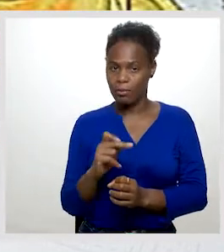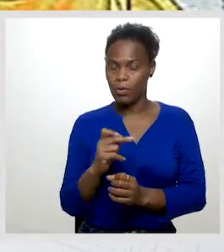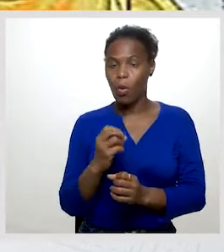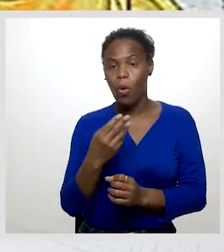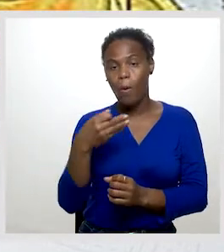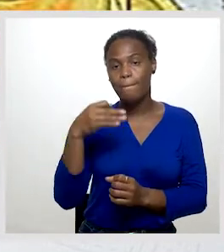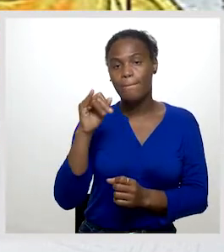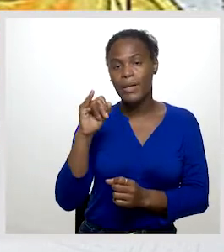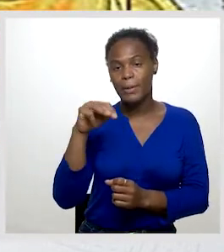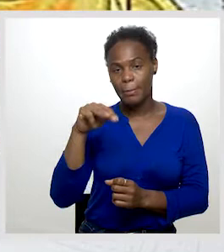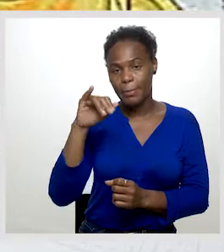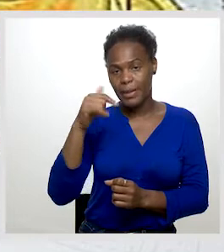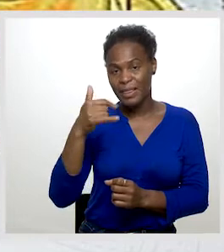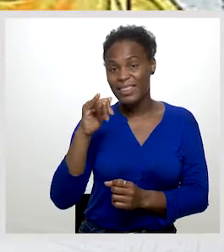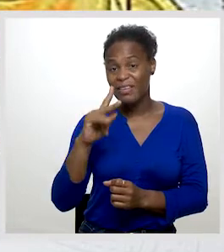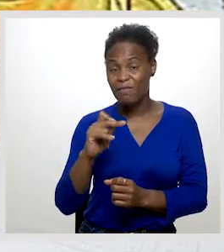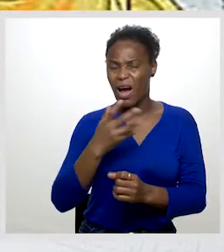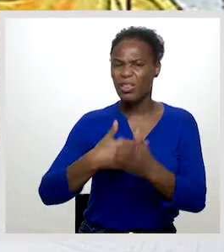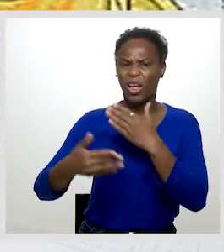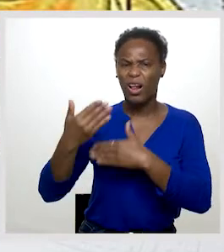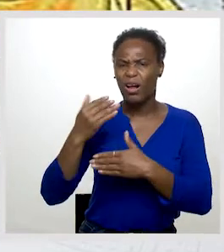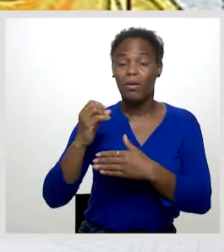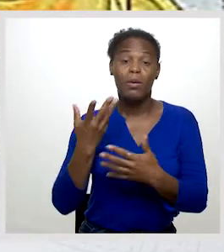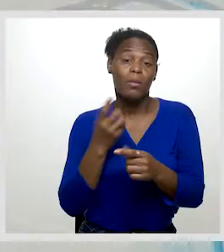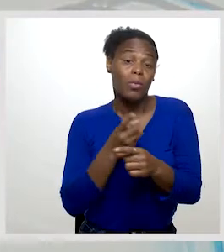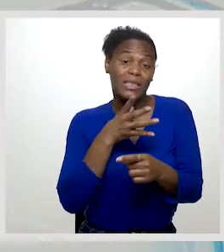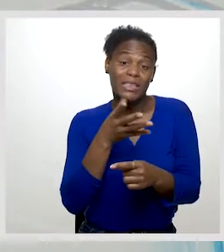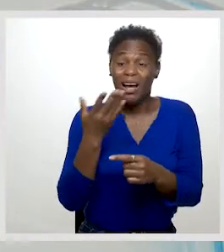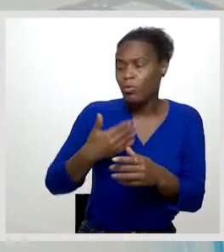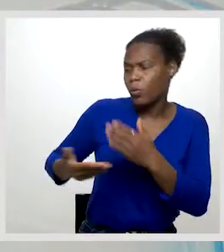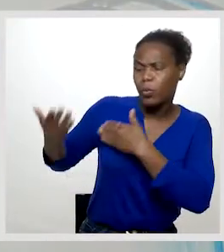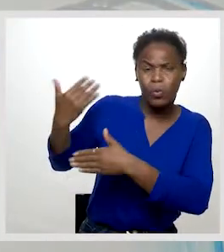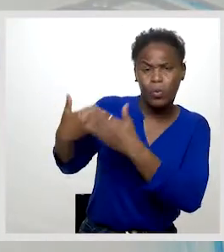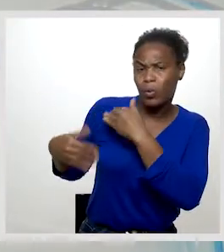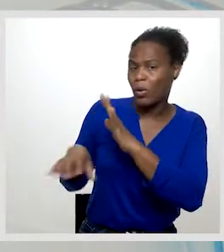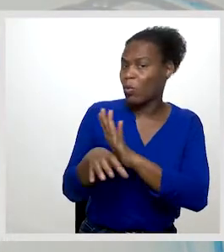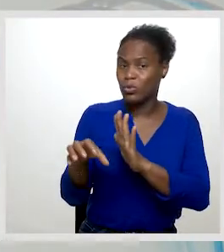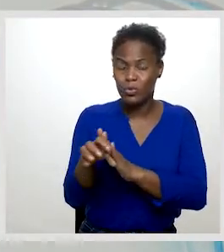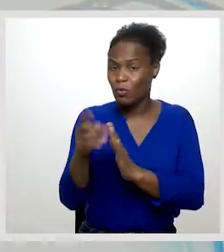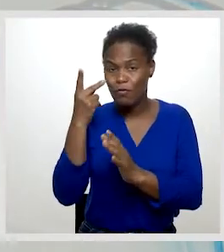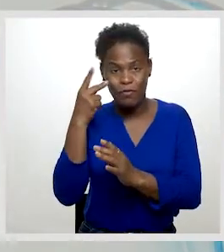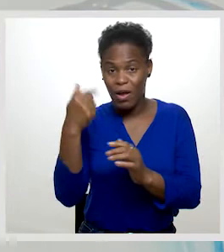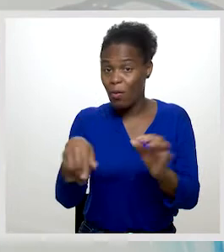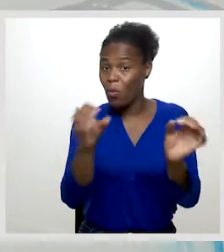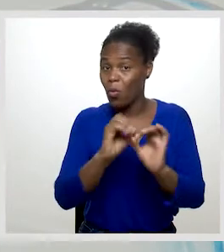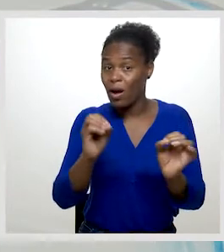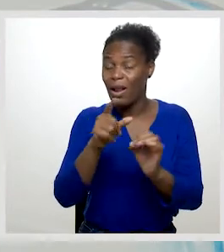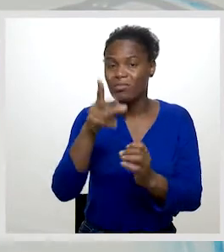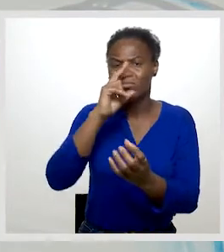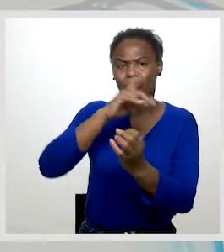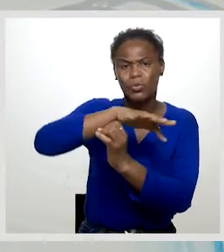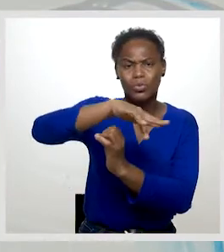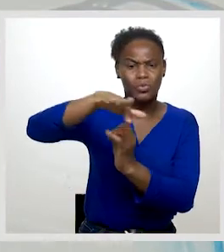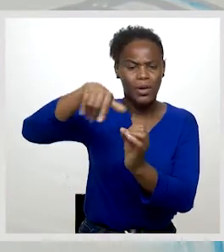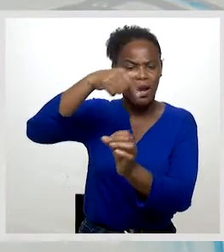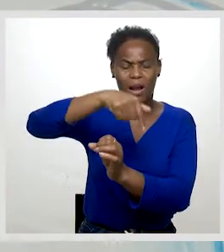primitiva. Como é que se diz? Era primitiva ou redutora porque na altura não existia condições de vida. Era uma